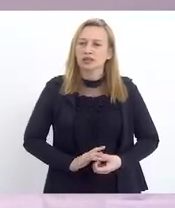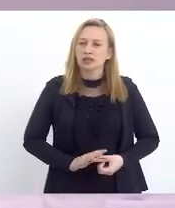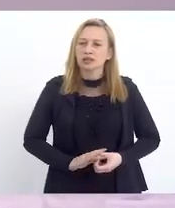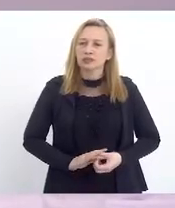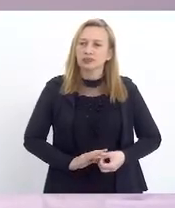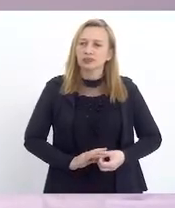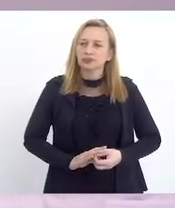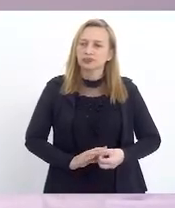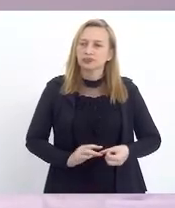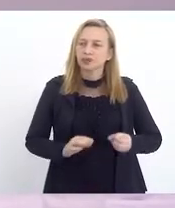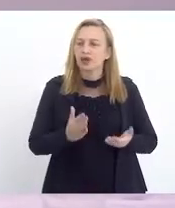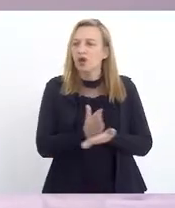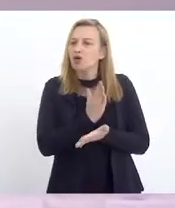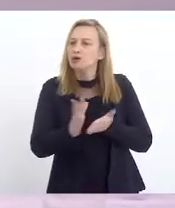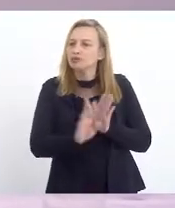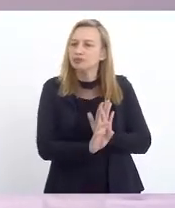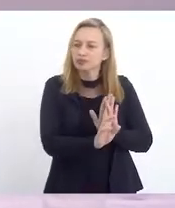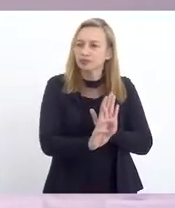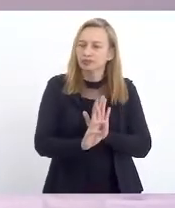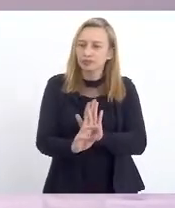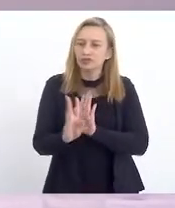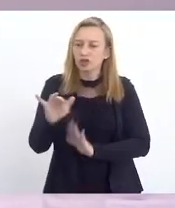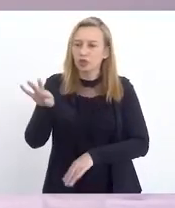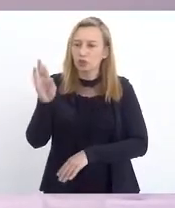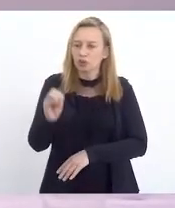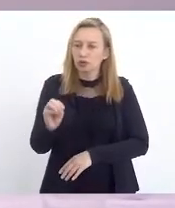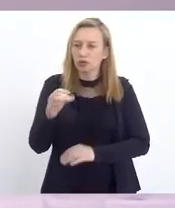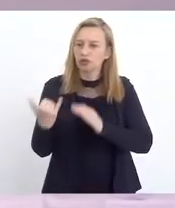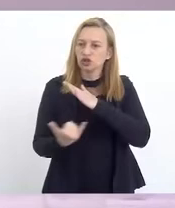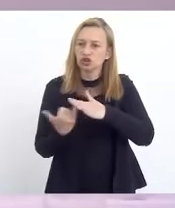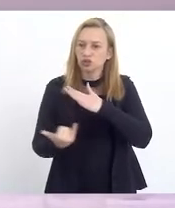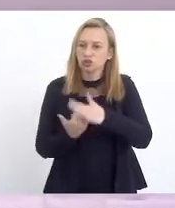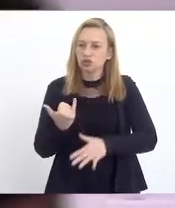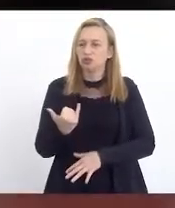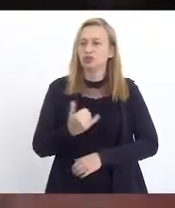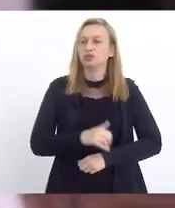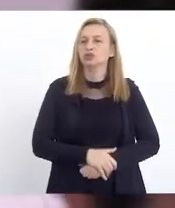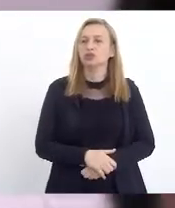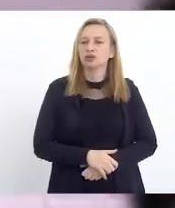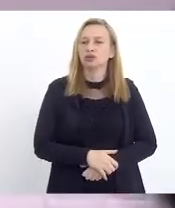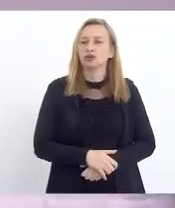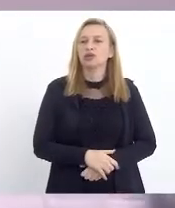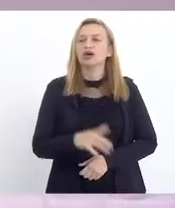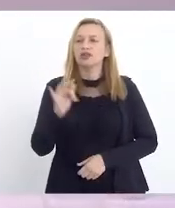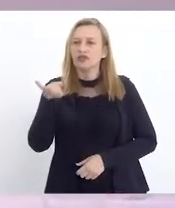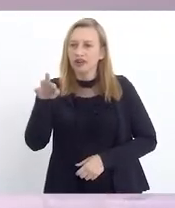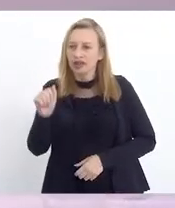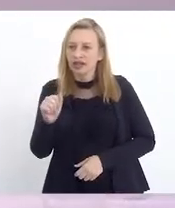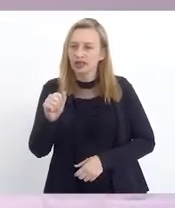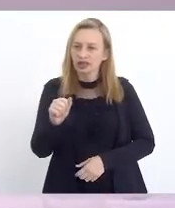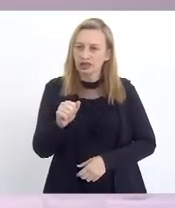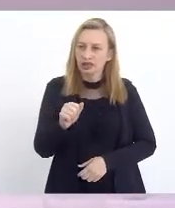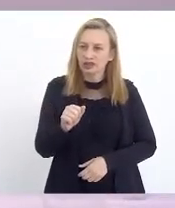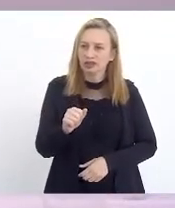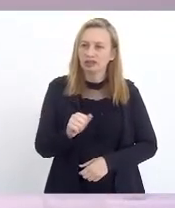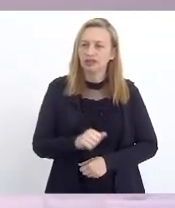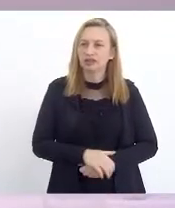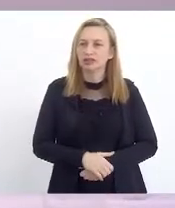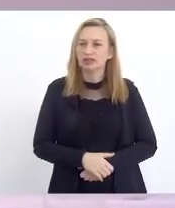É, tem algumas representações aqui. É o Bruno, que é do Instituto de Direito Coletivo. Isso. Tá a Fernanda Galvão Siqueira.